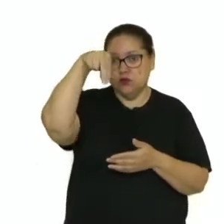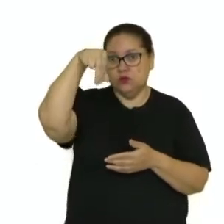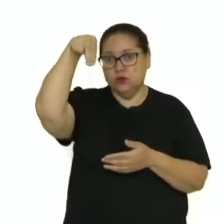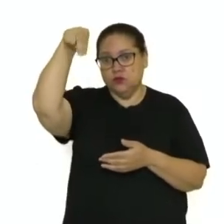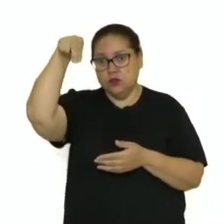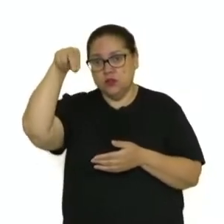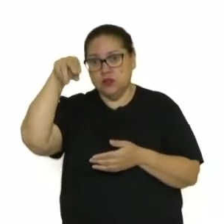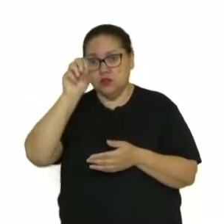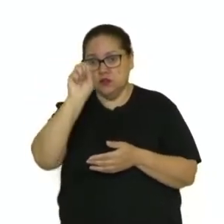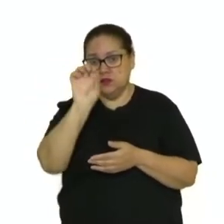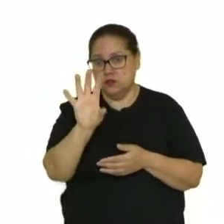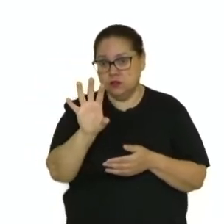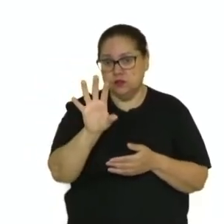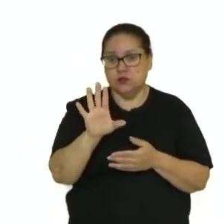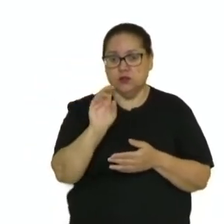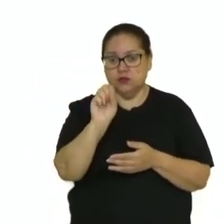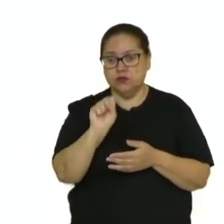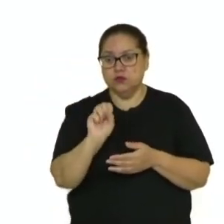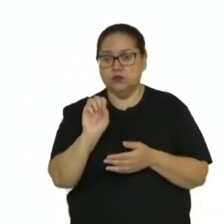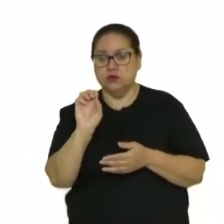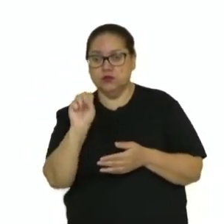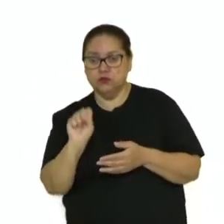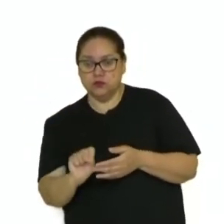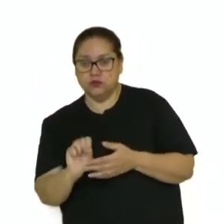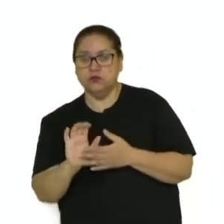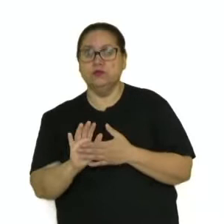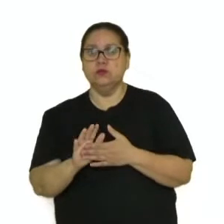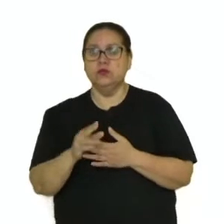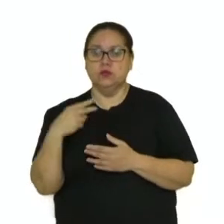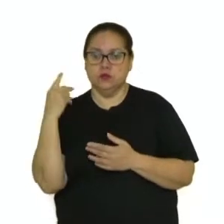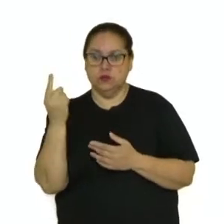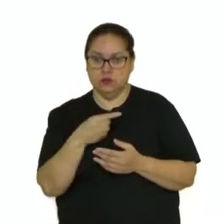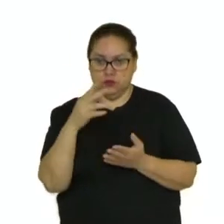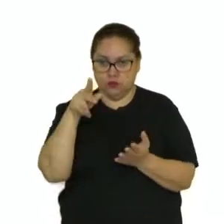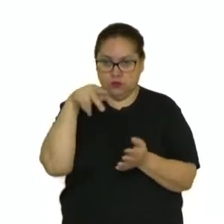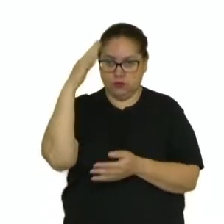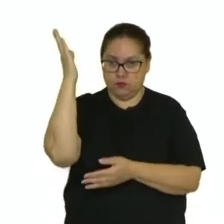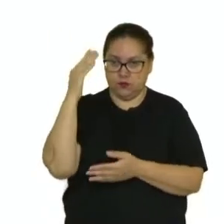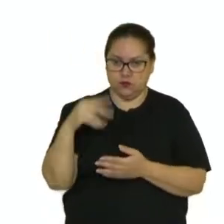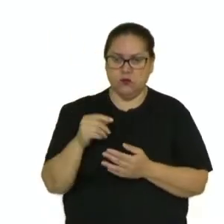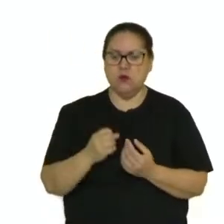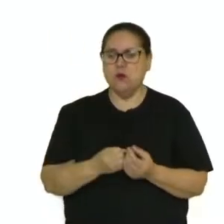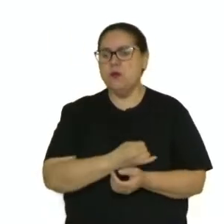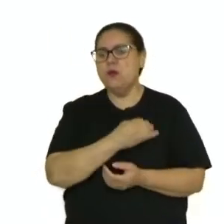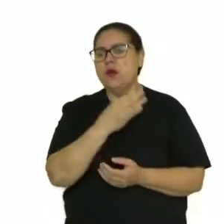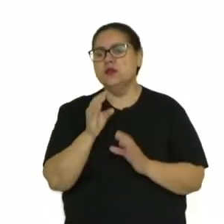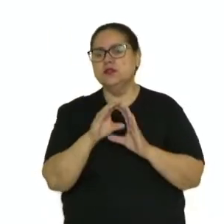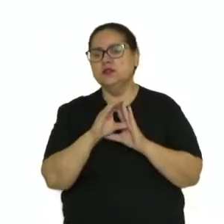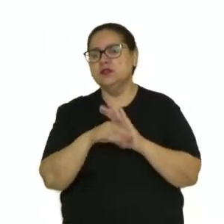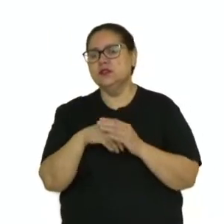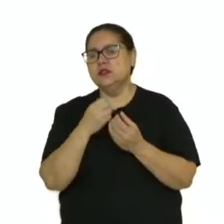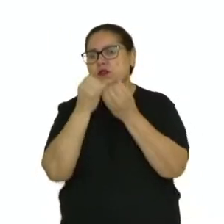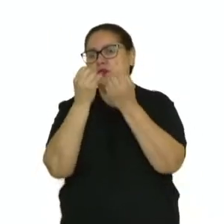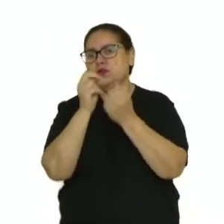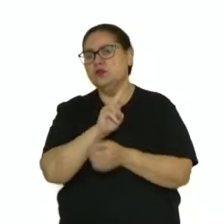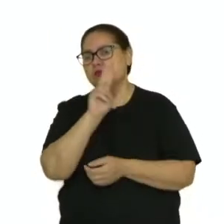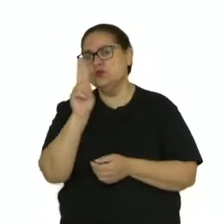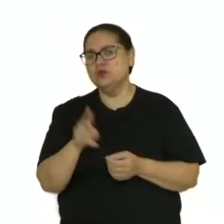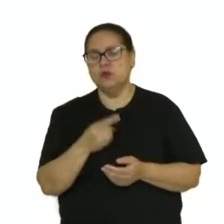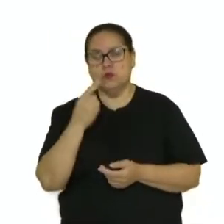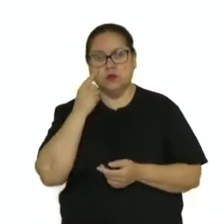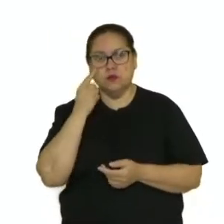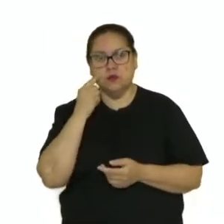Nordeste, o Centro-Oeste, o Sudeste e o Sul do nosso país. Mas com quais critérios que ele utilizou, né? Nós iremos